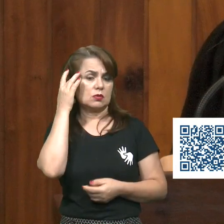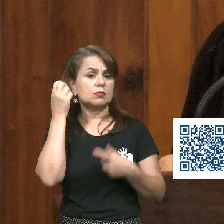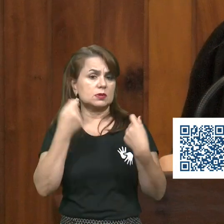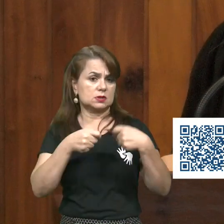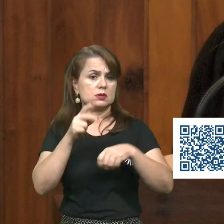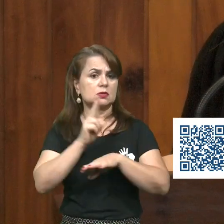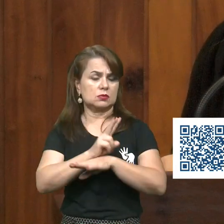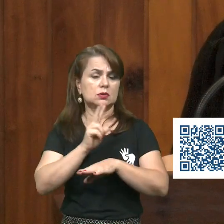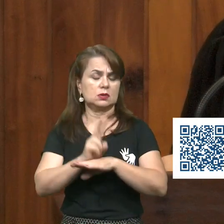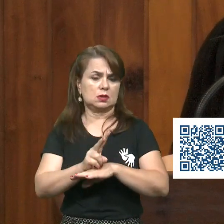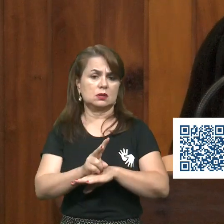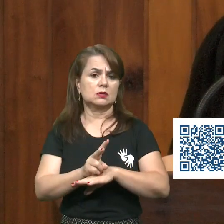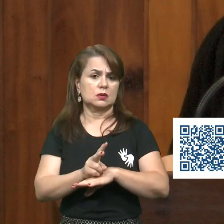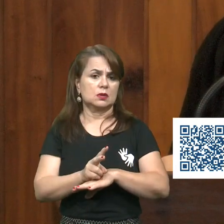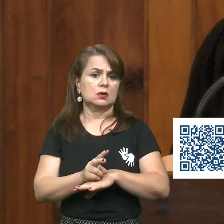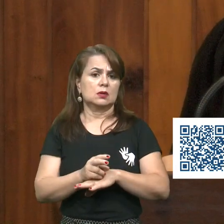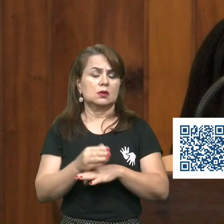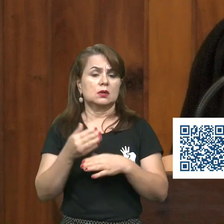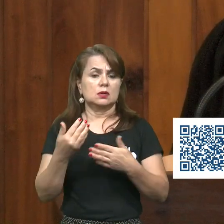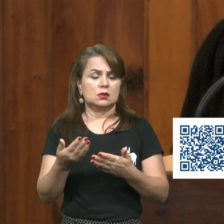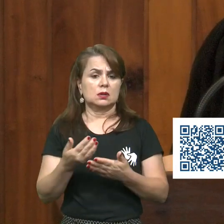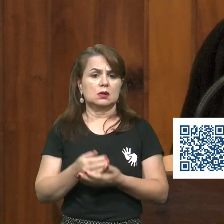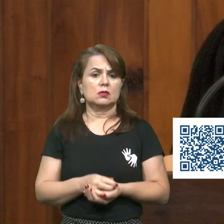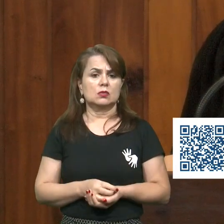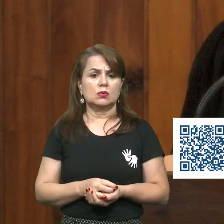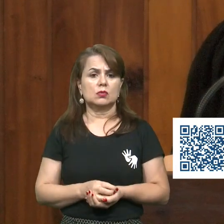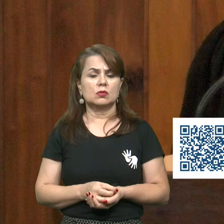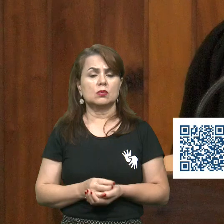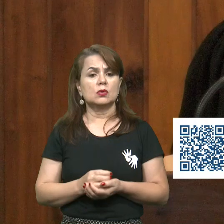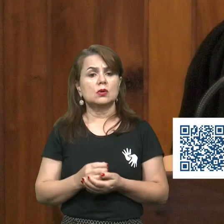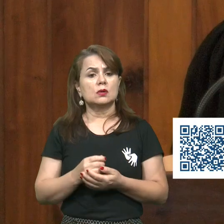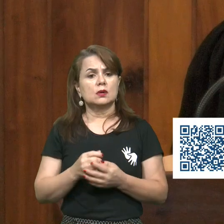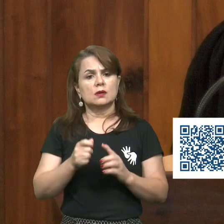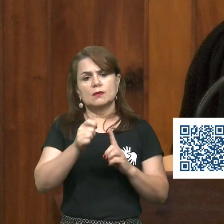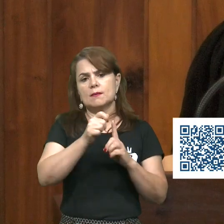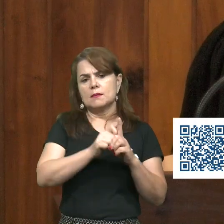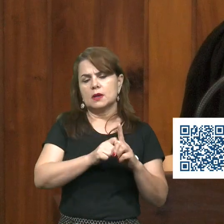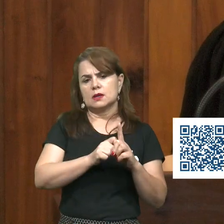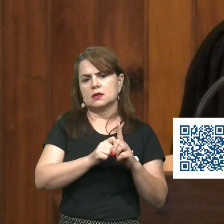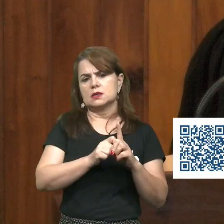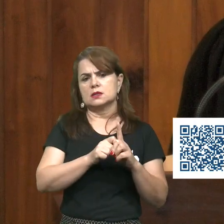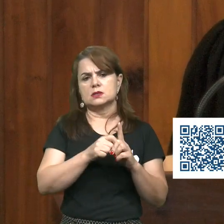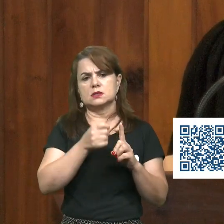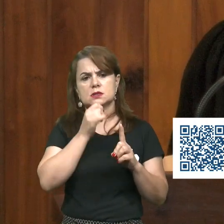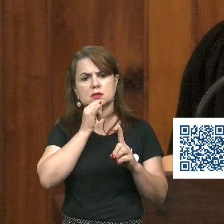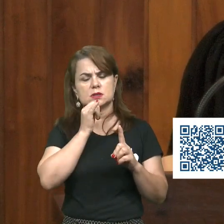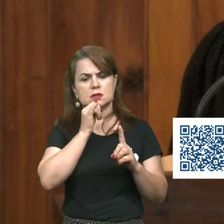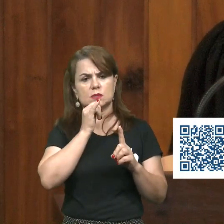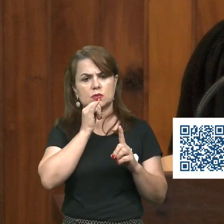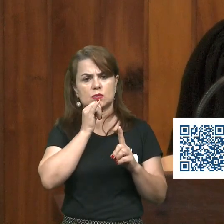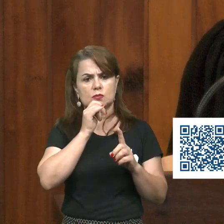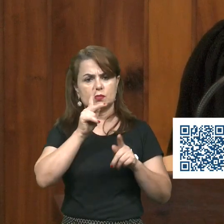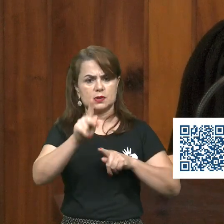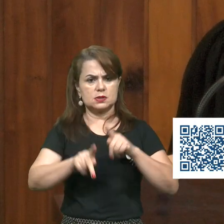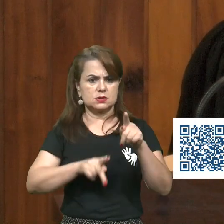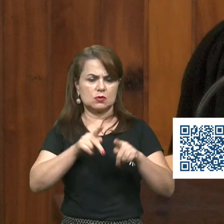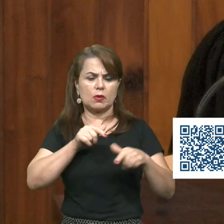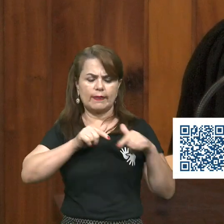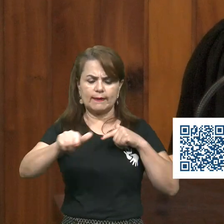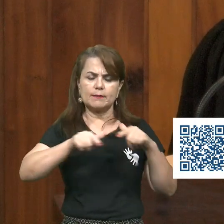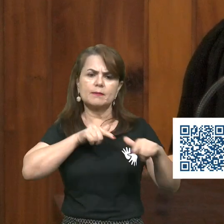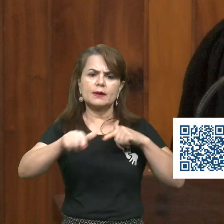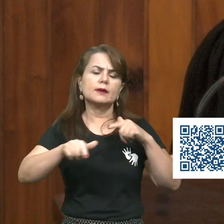ser salutar, acaba que, como no final do mês, com o decreto, esse servidor